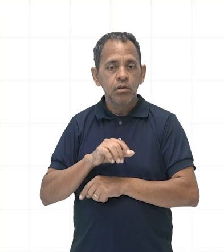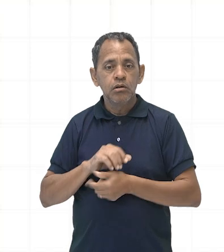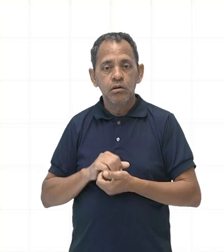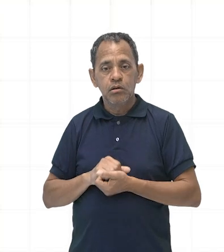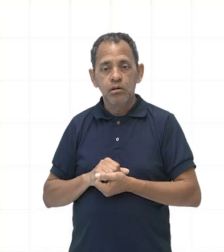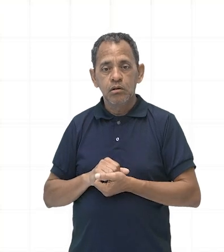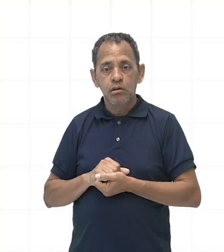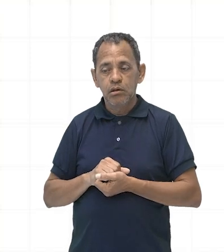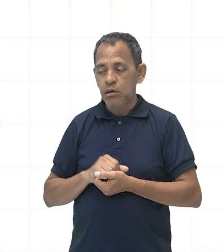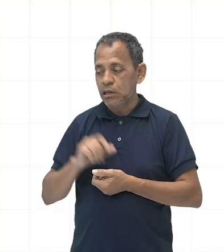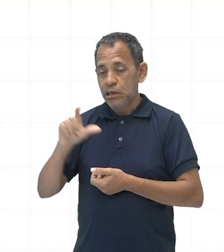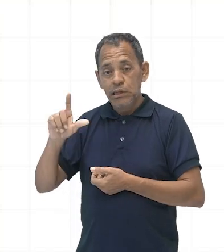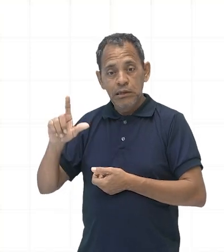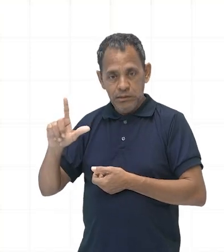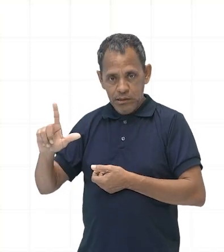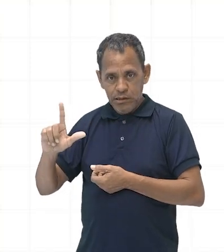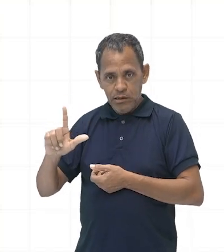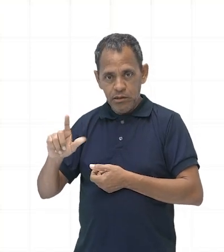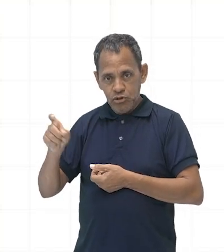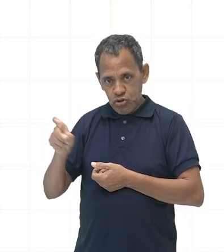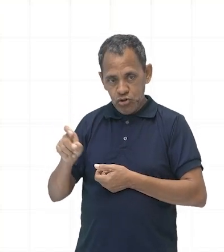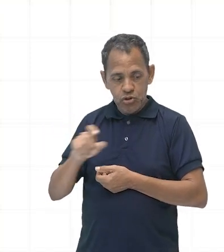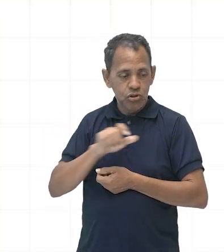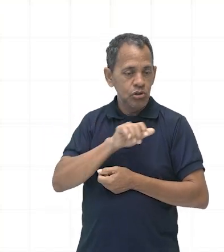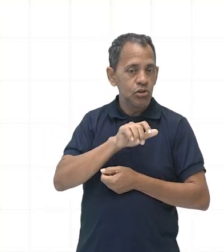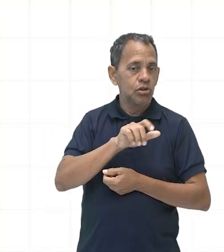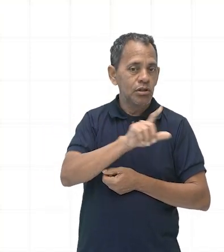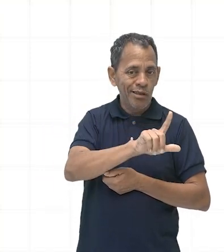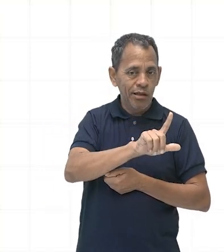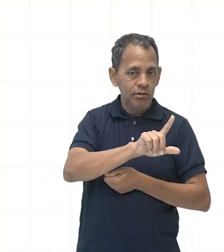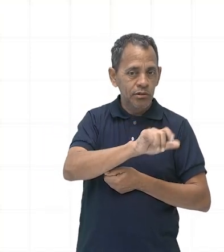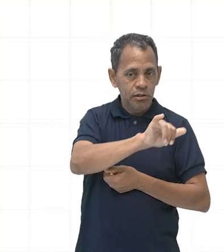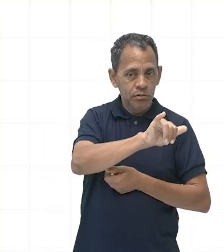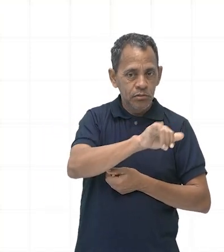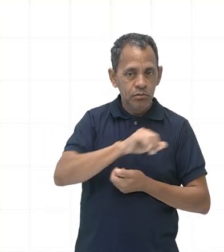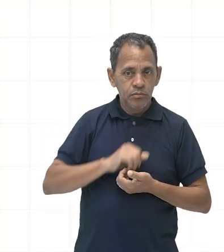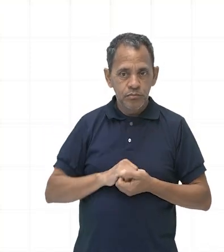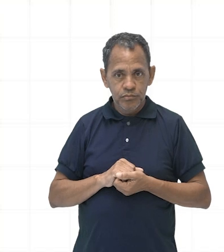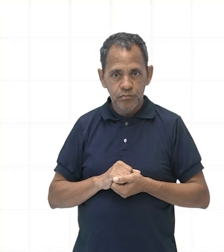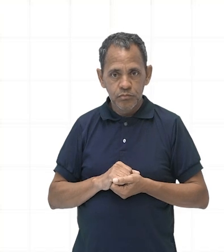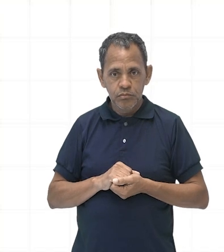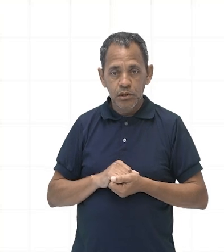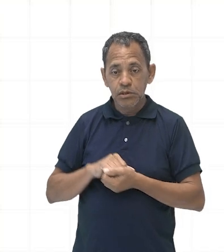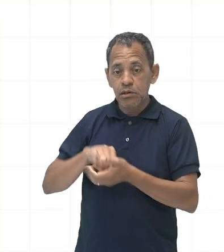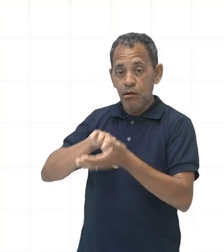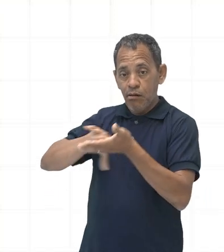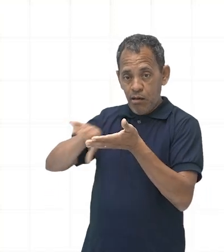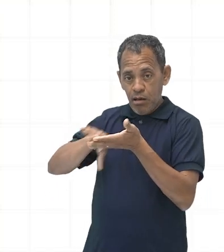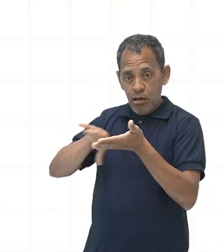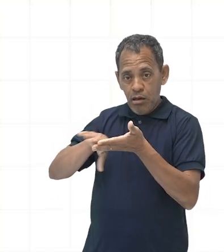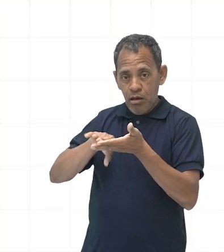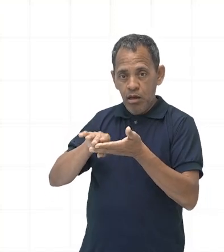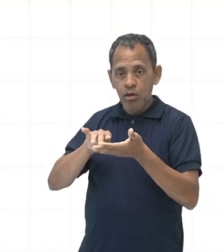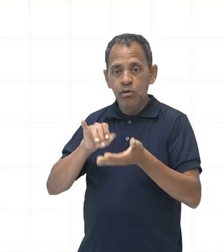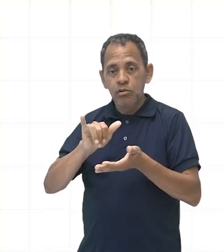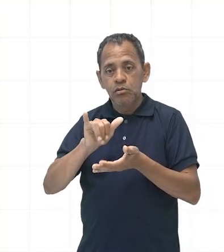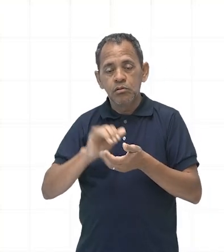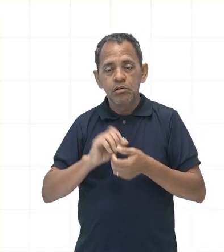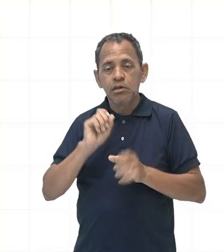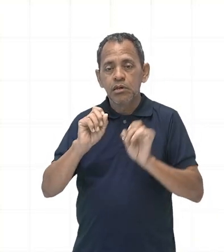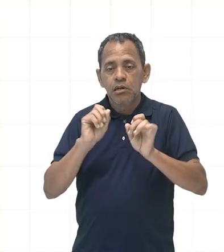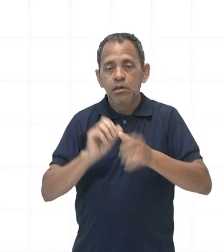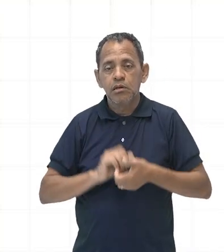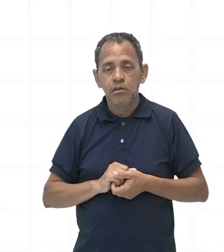y. Da mesma forma aqui, ó. Era esse lado todo, mas eu tirei o y. Então, vai ficar